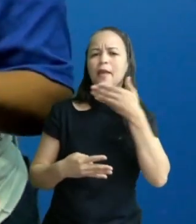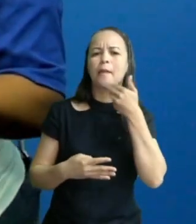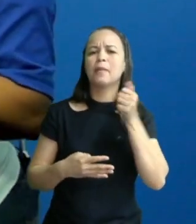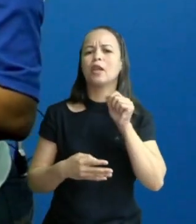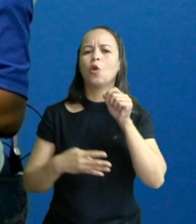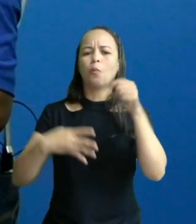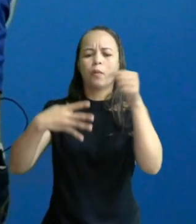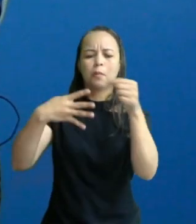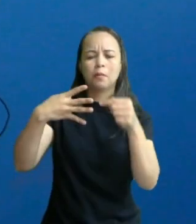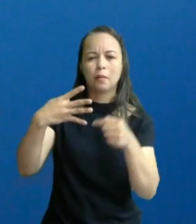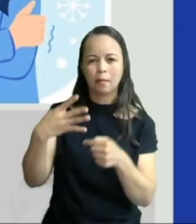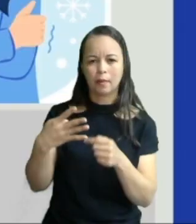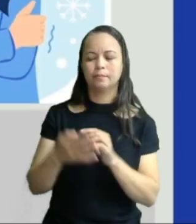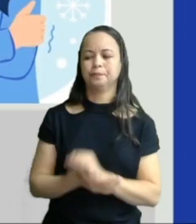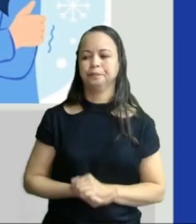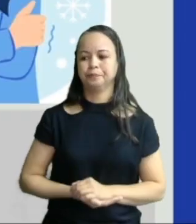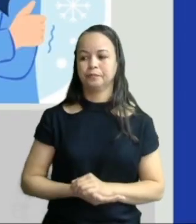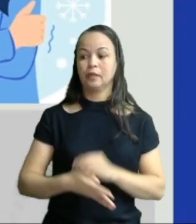do que é isso. Vamos lá.